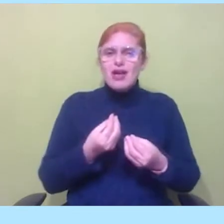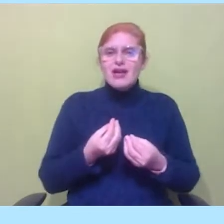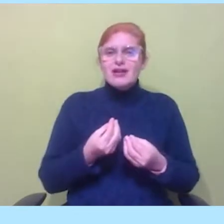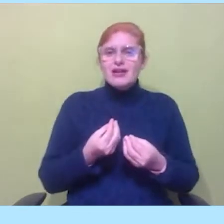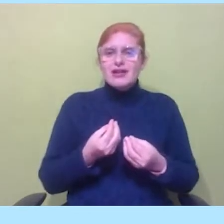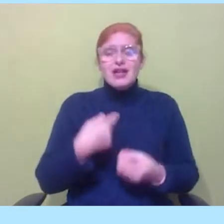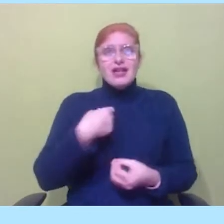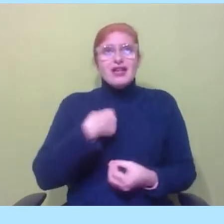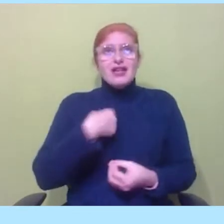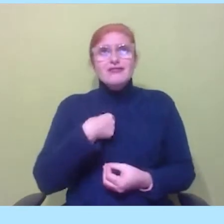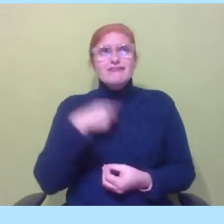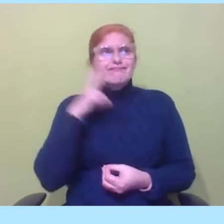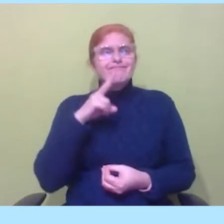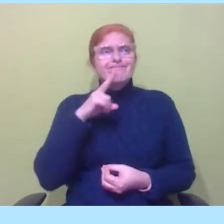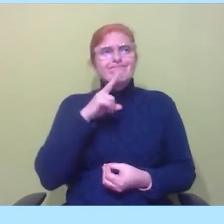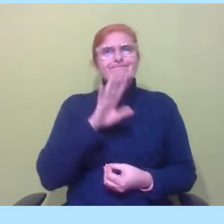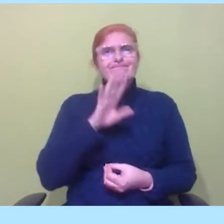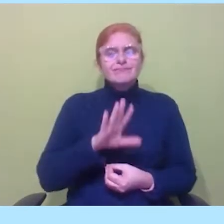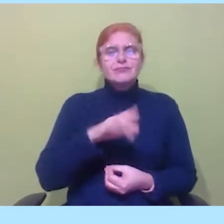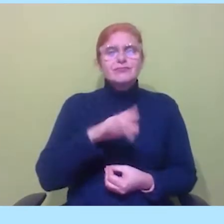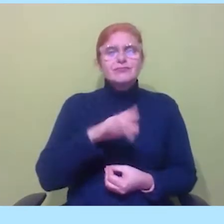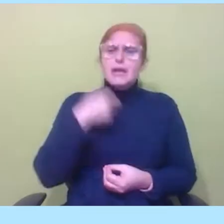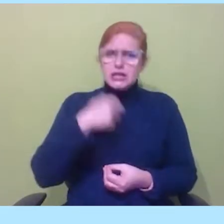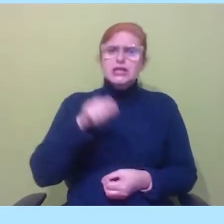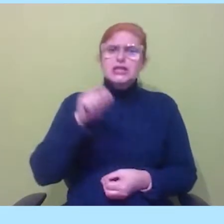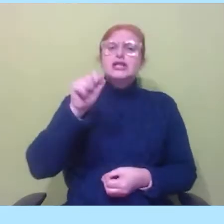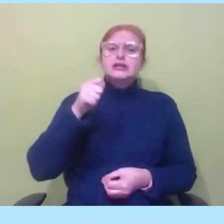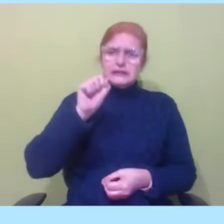a gente precisa cobrar das instituições,